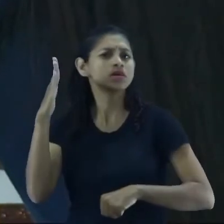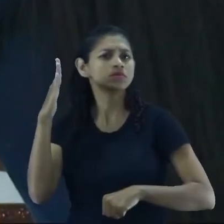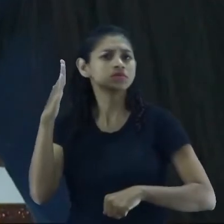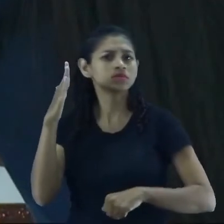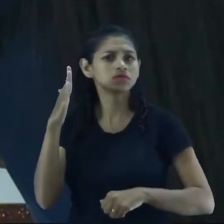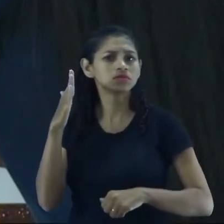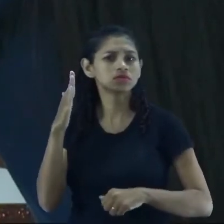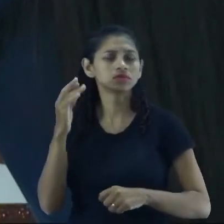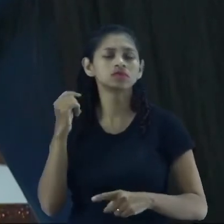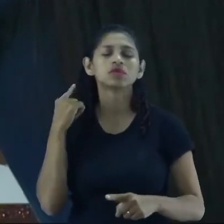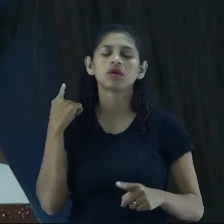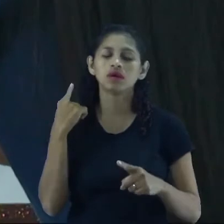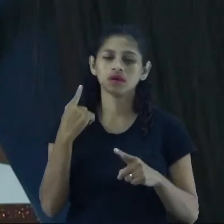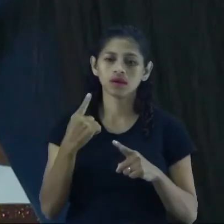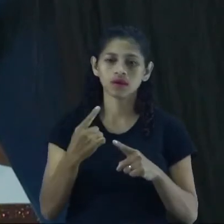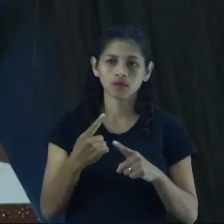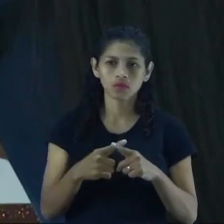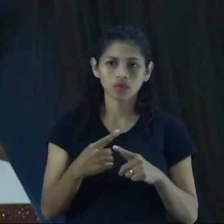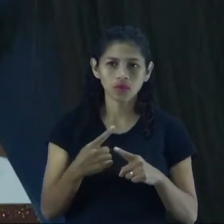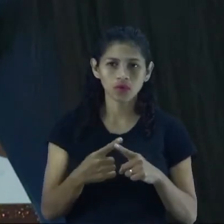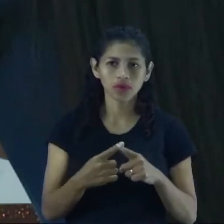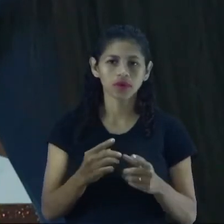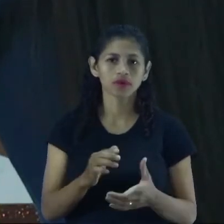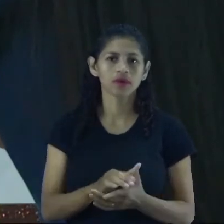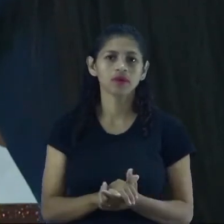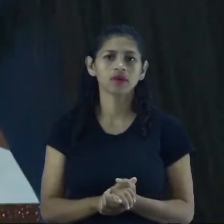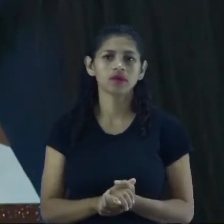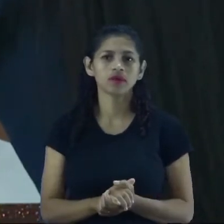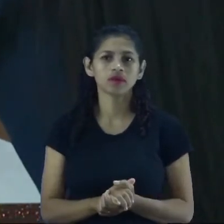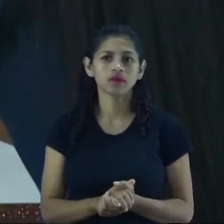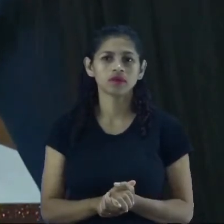podemos responder, porque